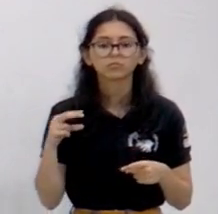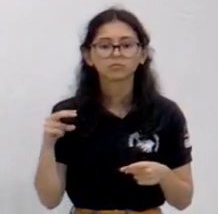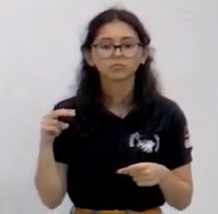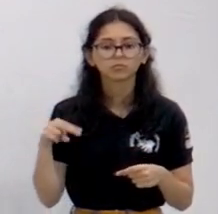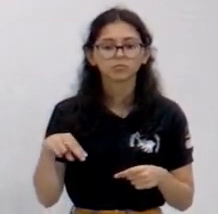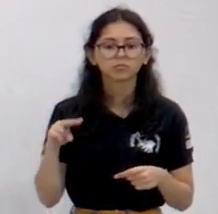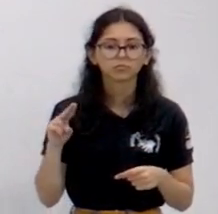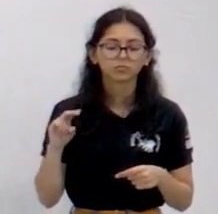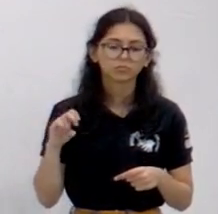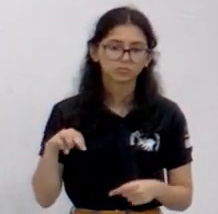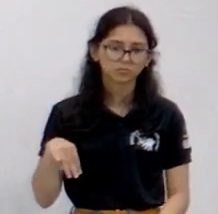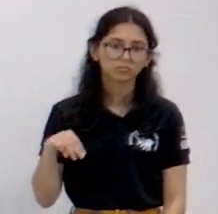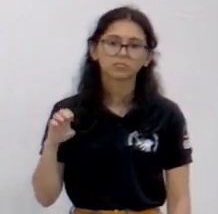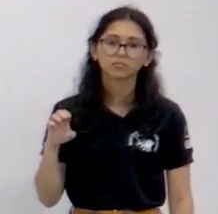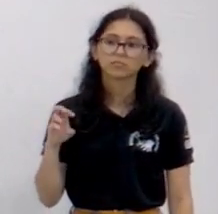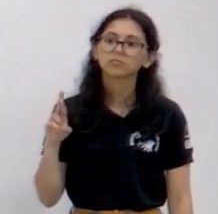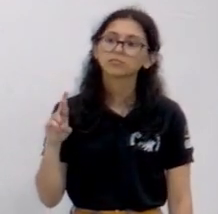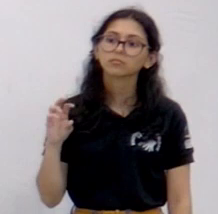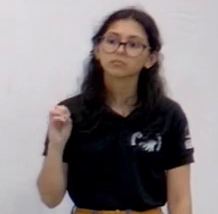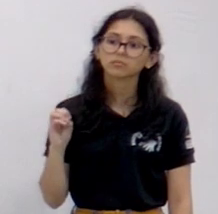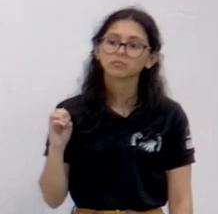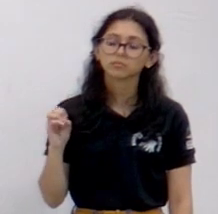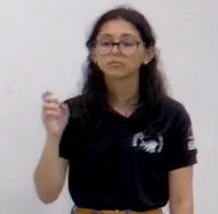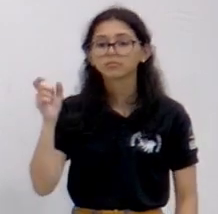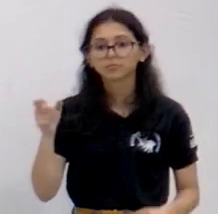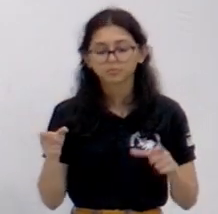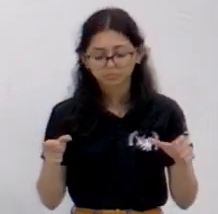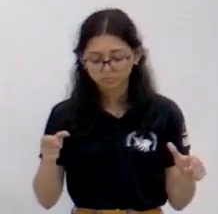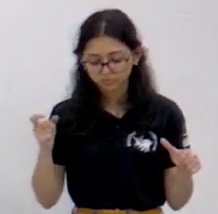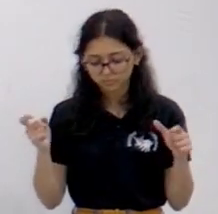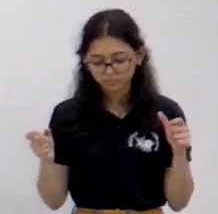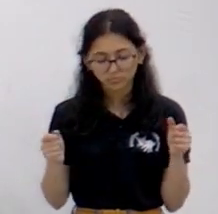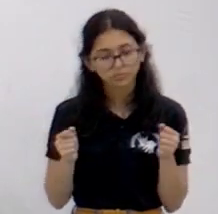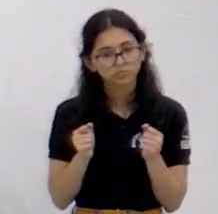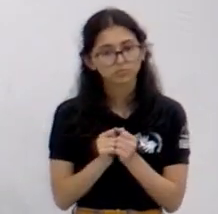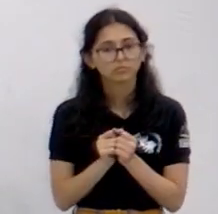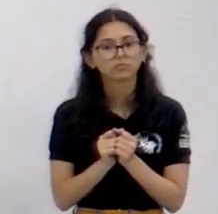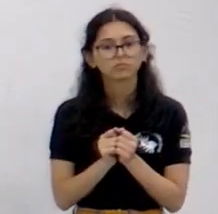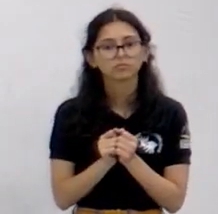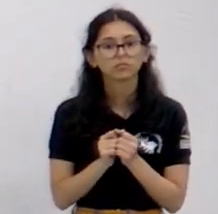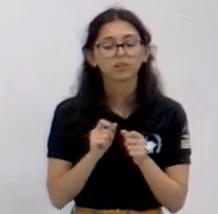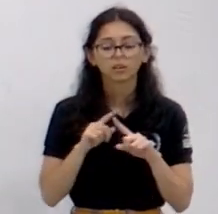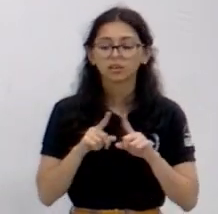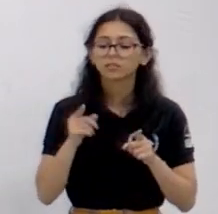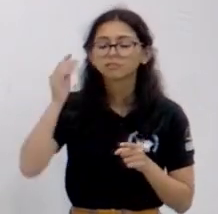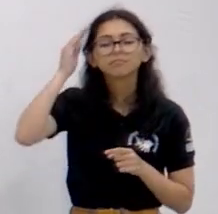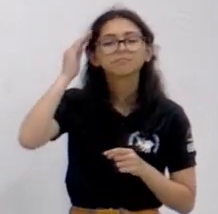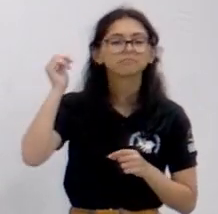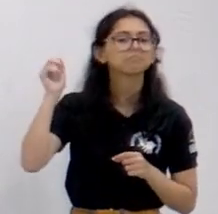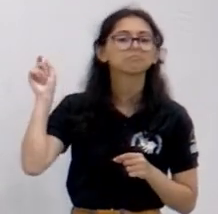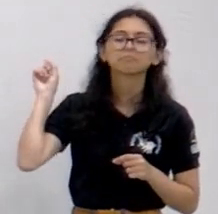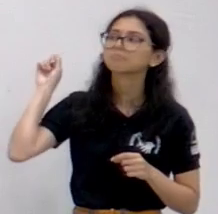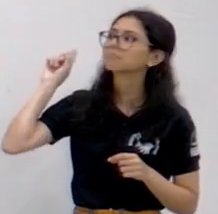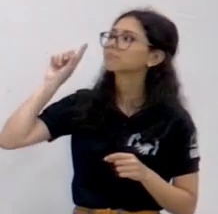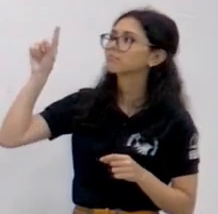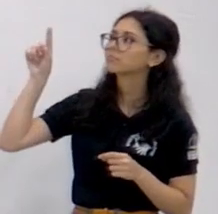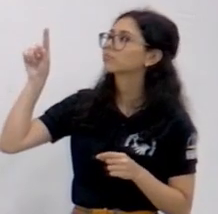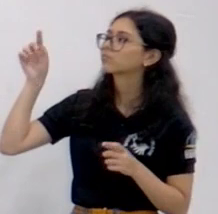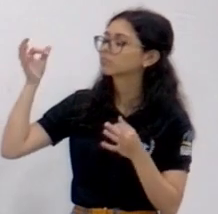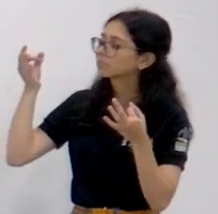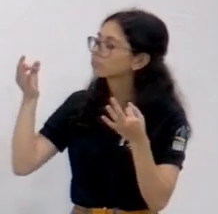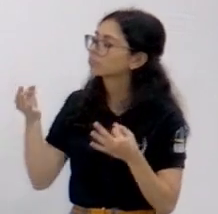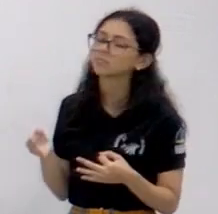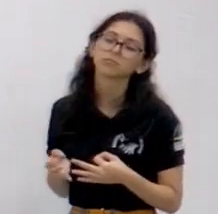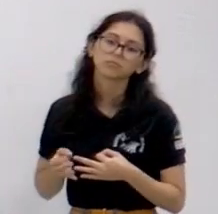convicção de que só Deus bastava. 300 ainda é muito, Senhor. Quando falei